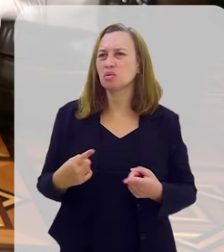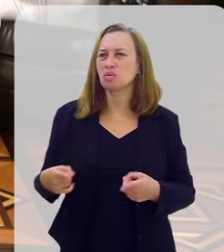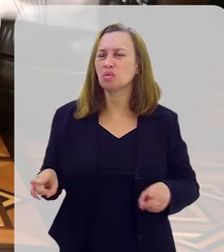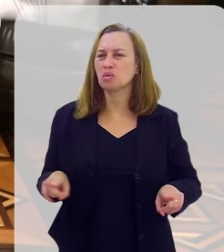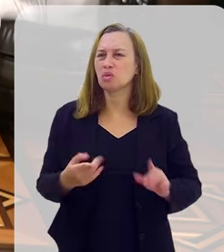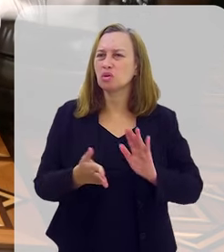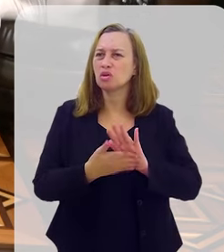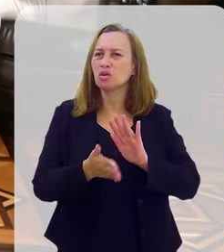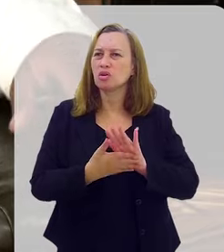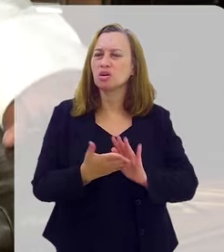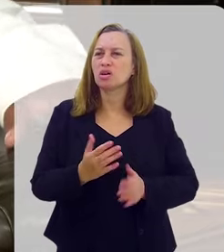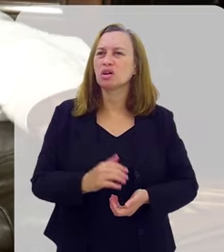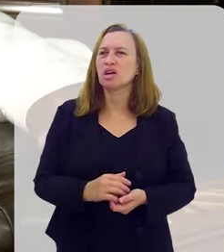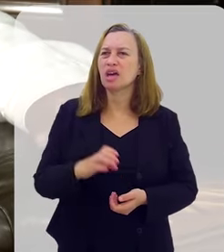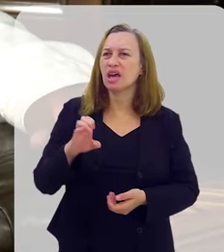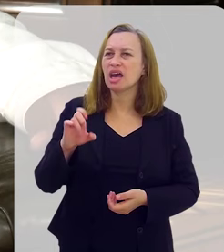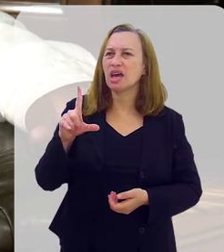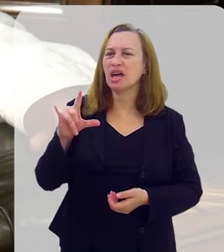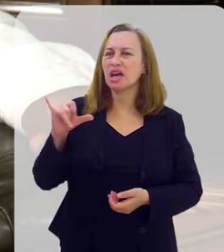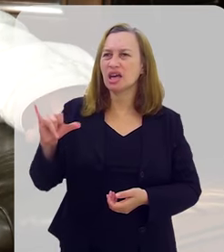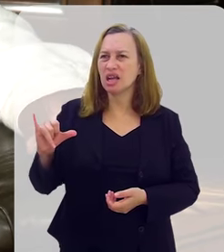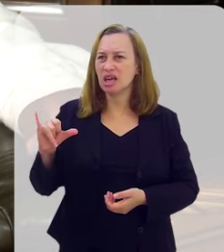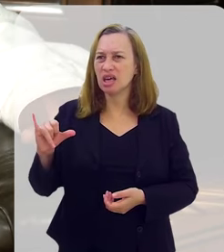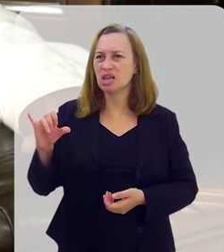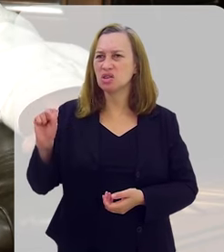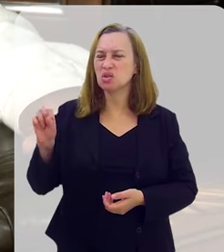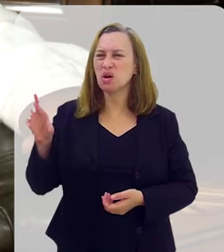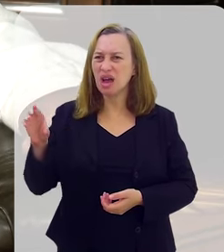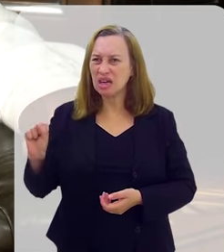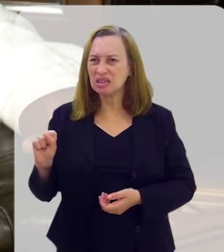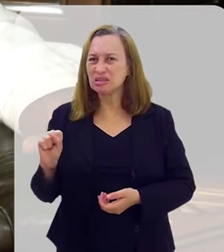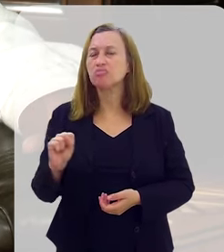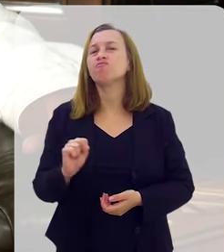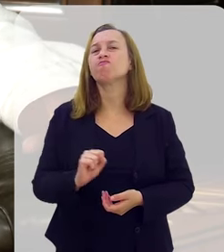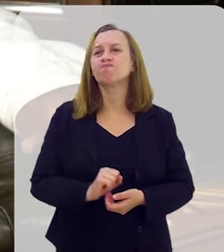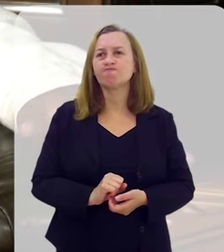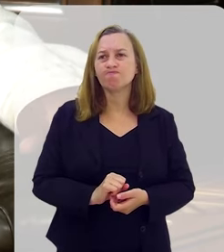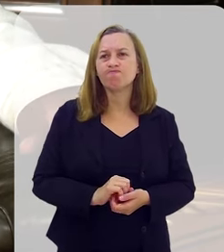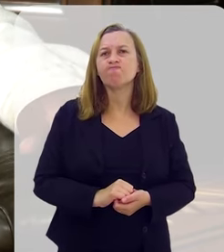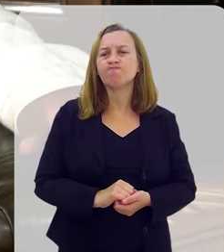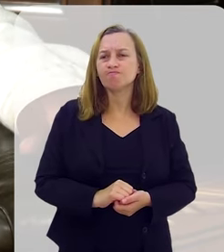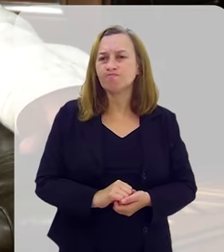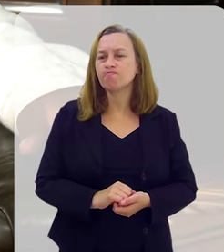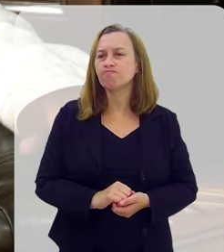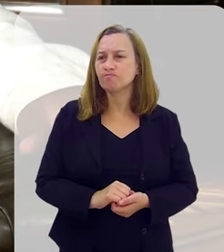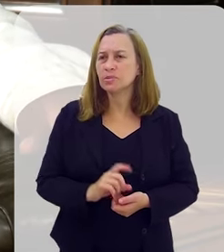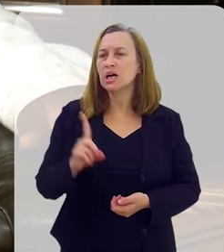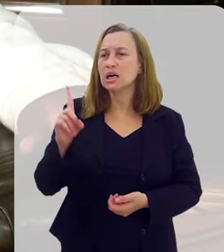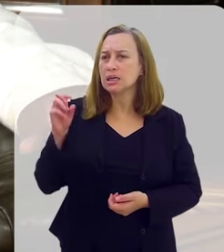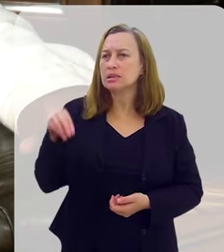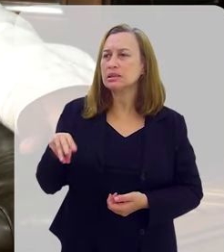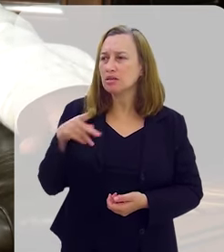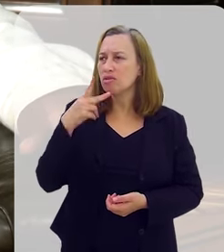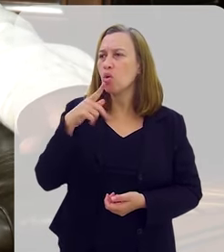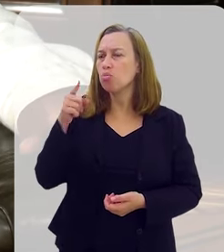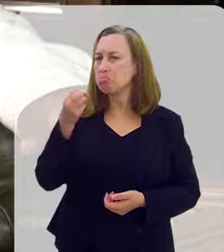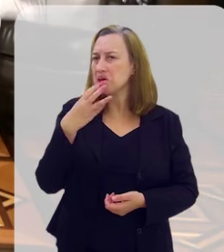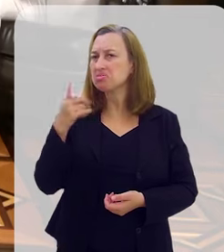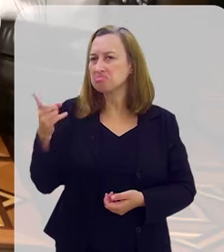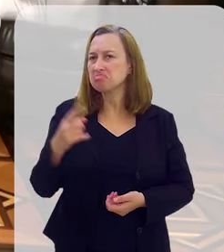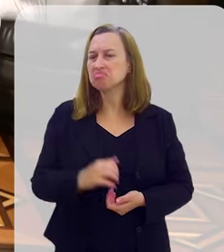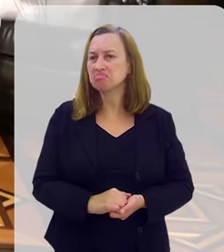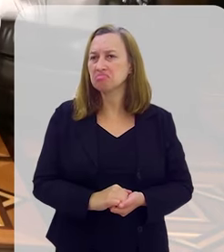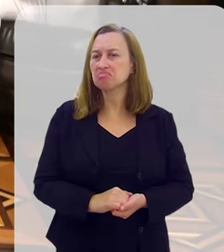black gospel. Eli Soares hoje é a maior referência da nossa atualidade. Eli Soares, né? É Dan, Dan entrou aí, né? Sim, junto com o Baconzinho, num